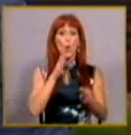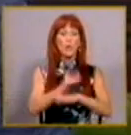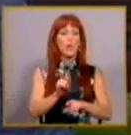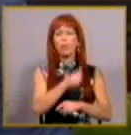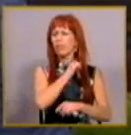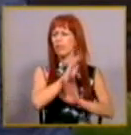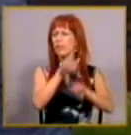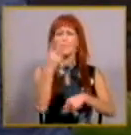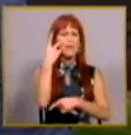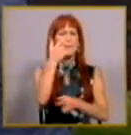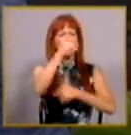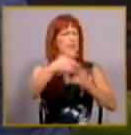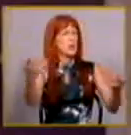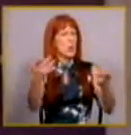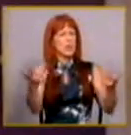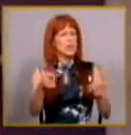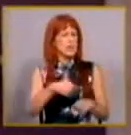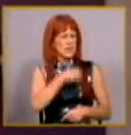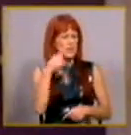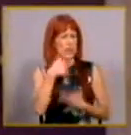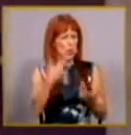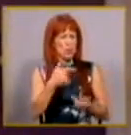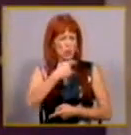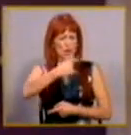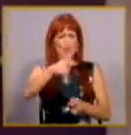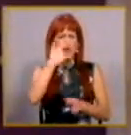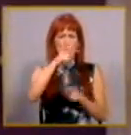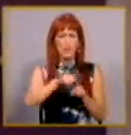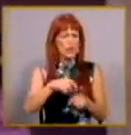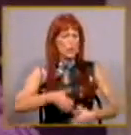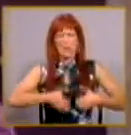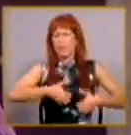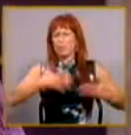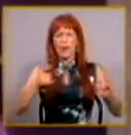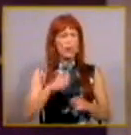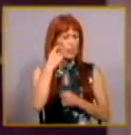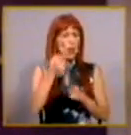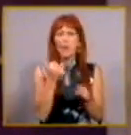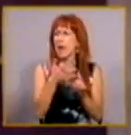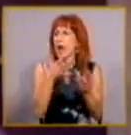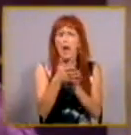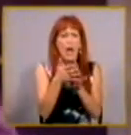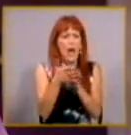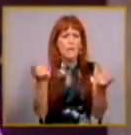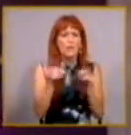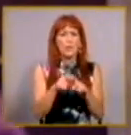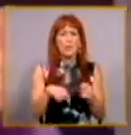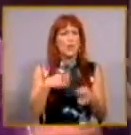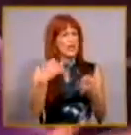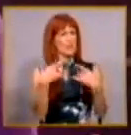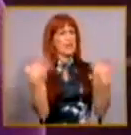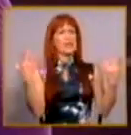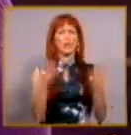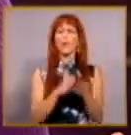não querer ver o que é que as pessoas passam hoje nos seus dia-a-dias. O desespero que é procurar um emprego. O desespero que é o ser despedido.